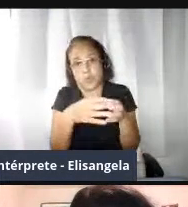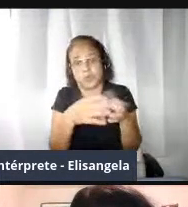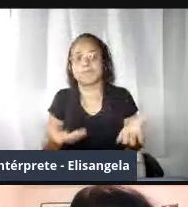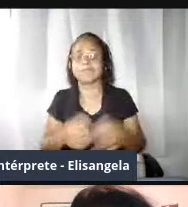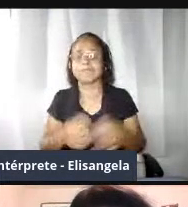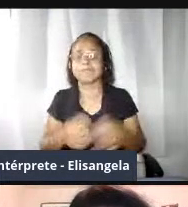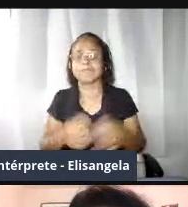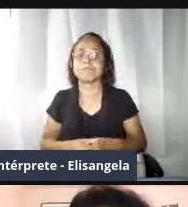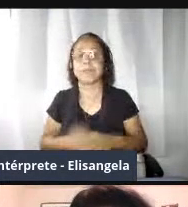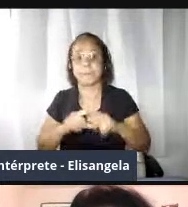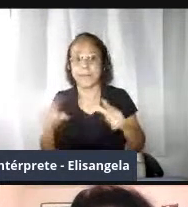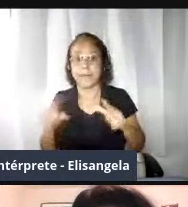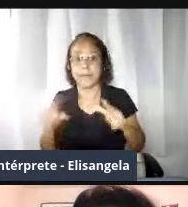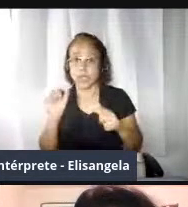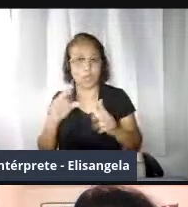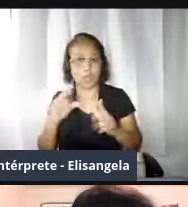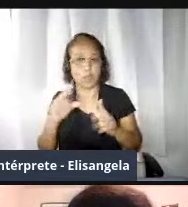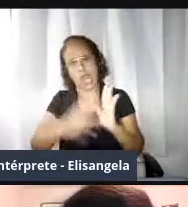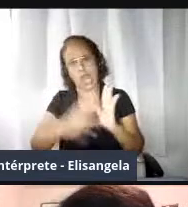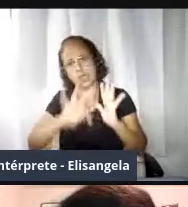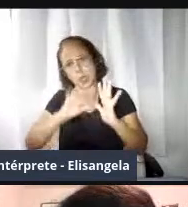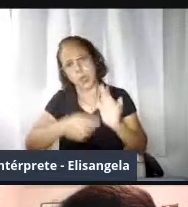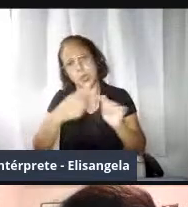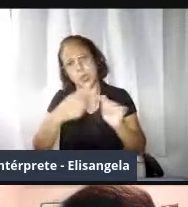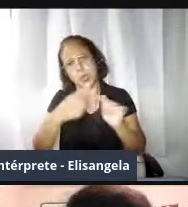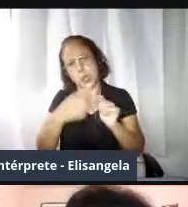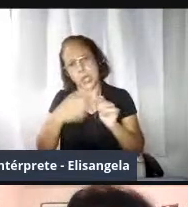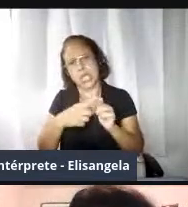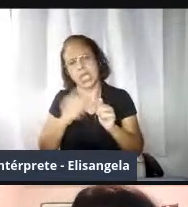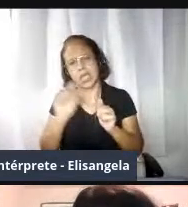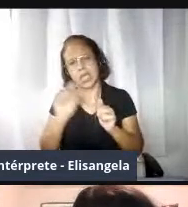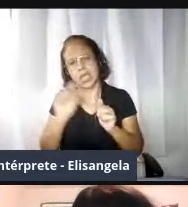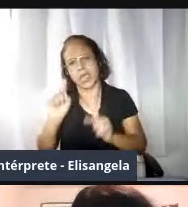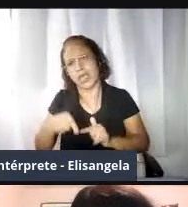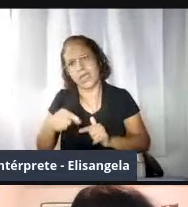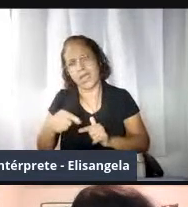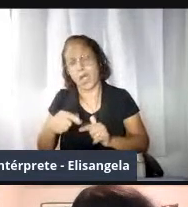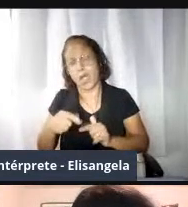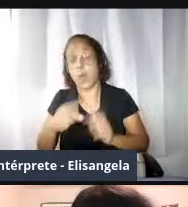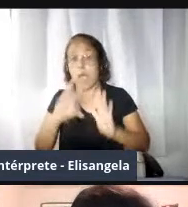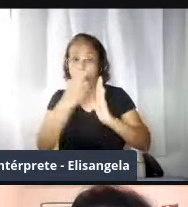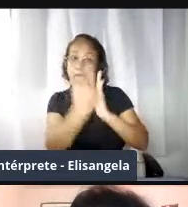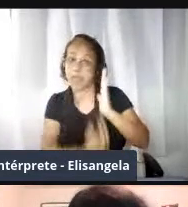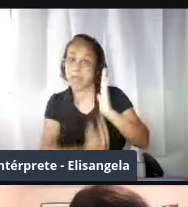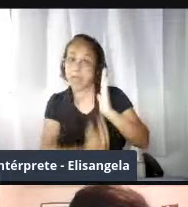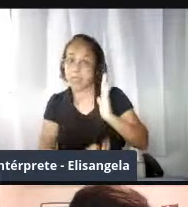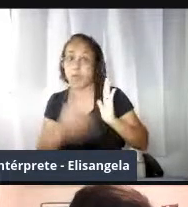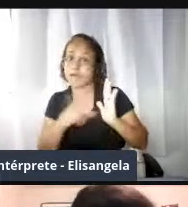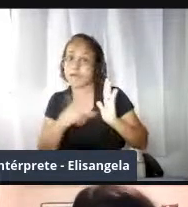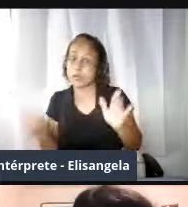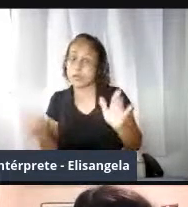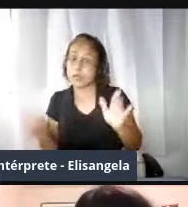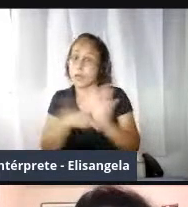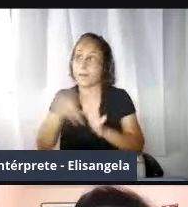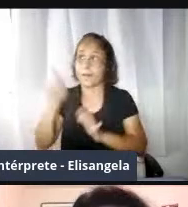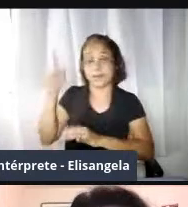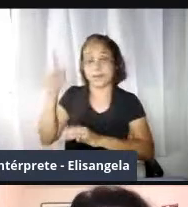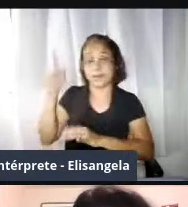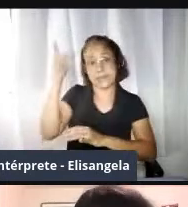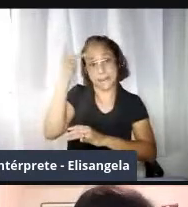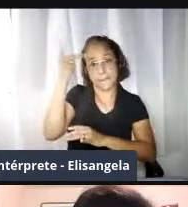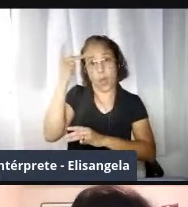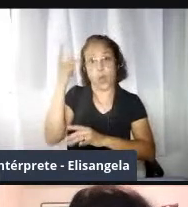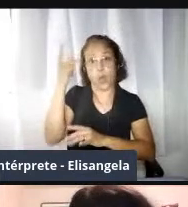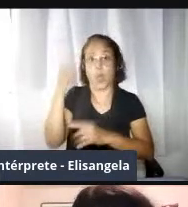ao mestrado, né? A dissertação é um relatório de um professor de São Paulo, da capital, reclamando que